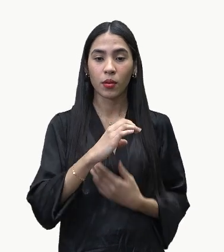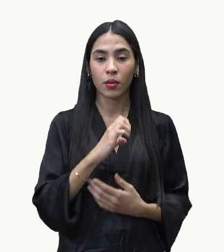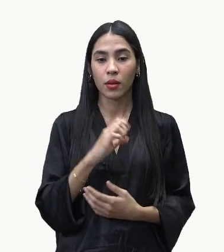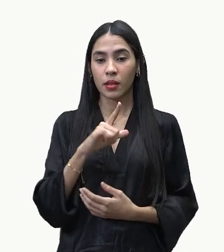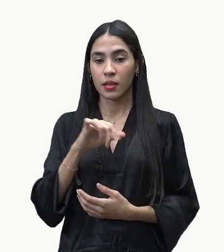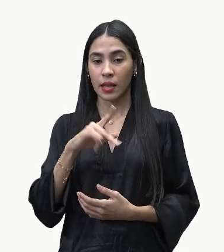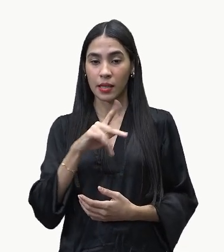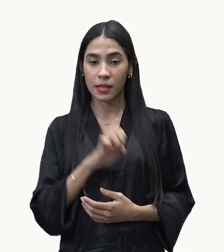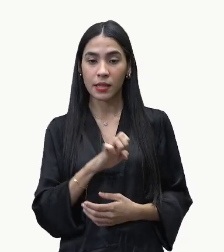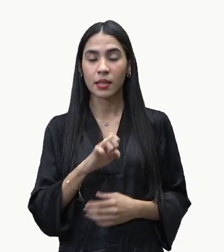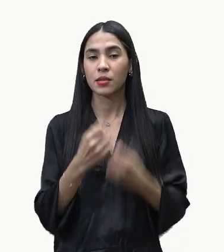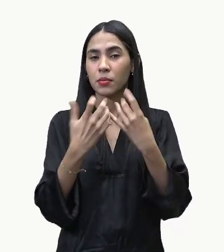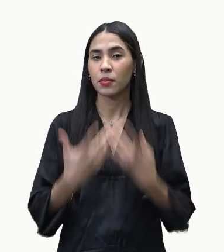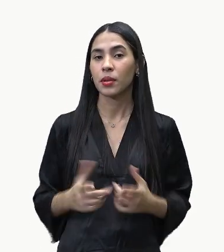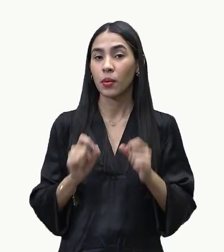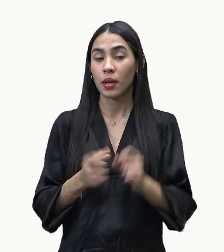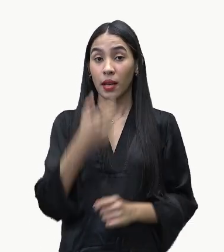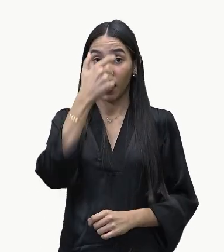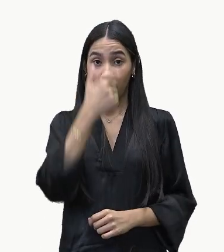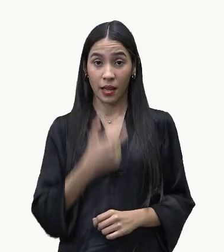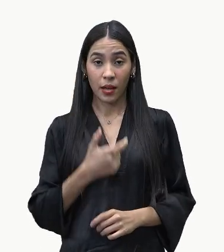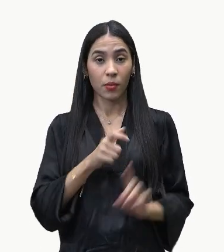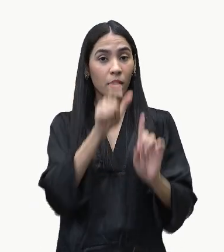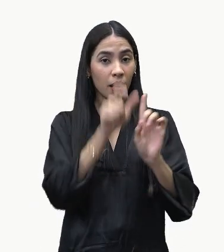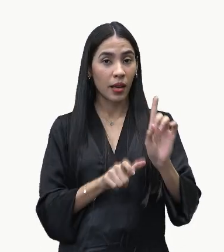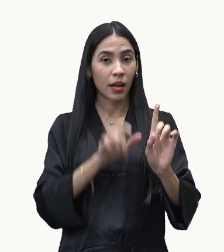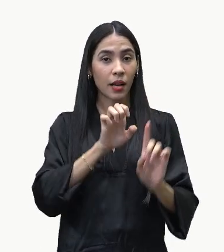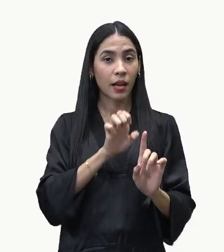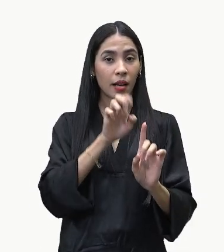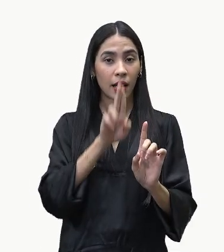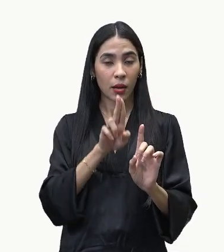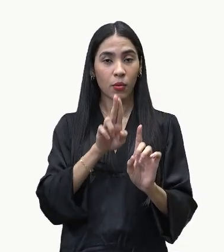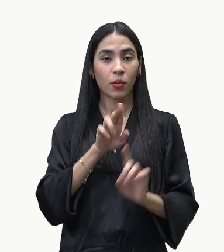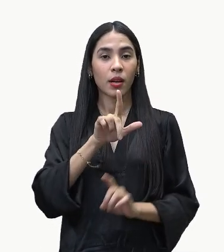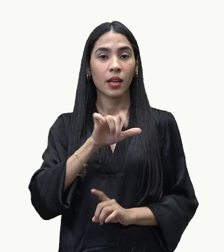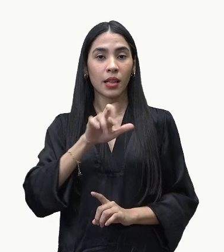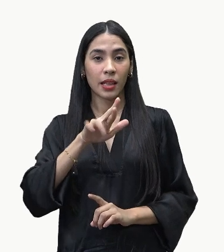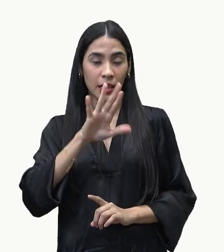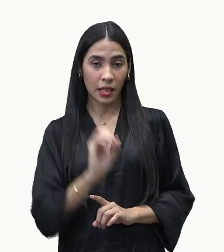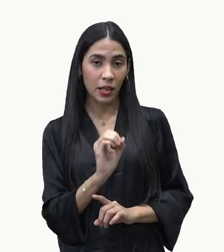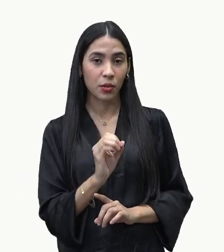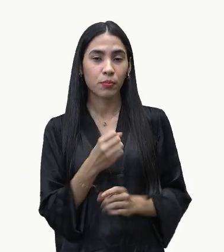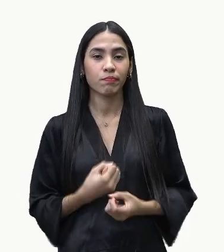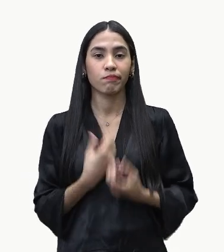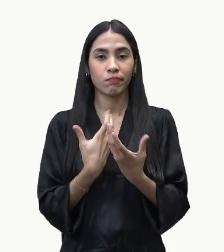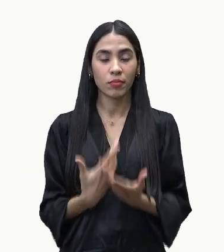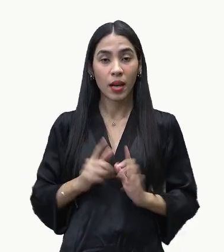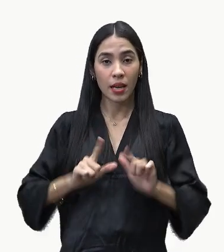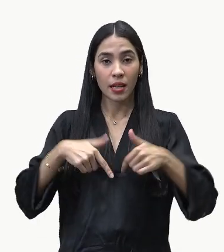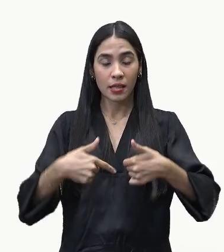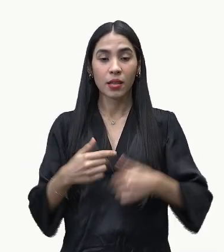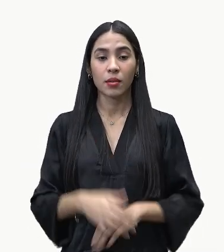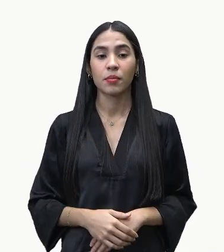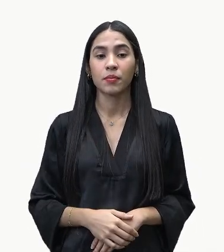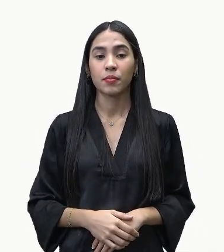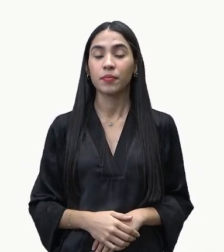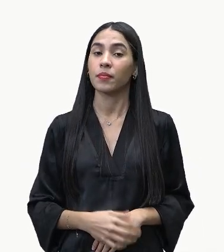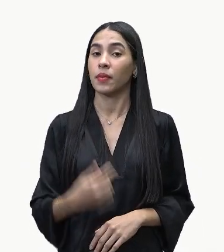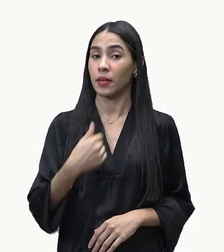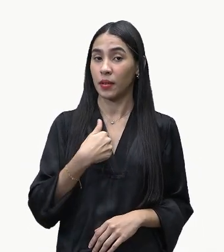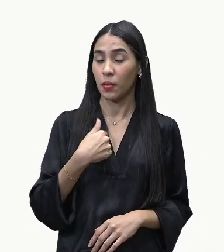sobre o eu, né? É o eu lírico falando sobre si e suas ações. Então ela vai e diz,